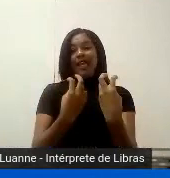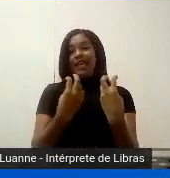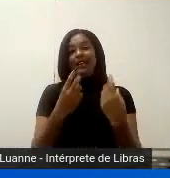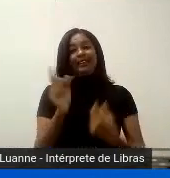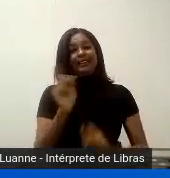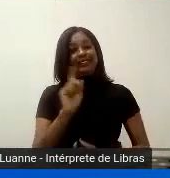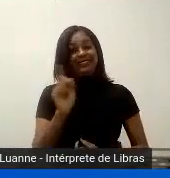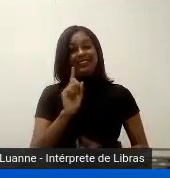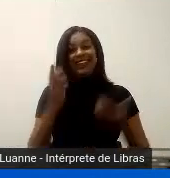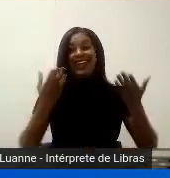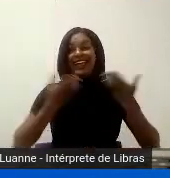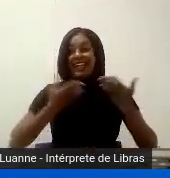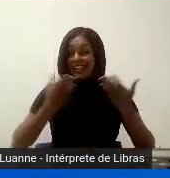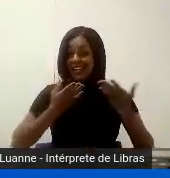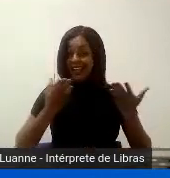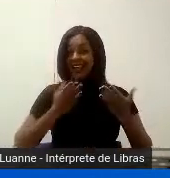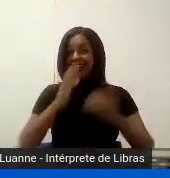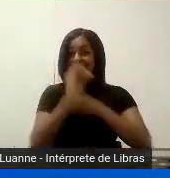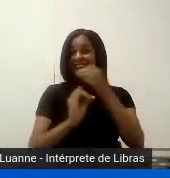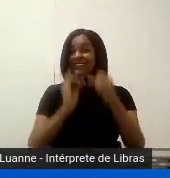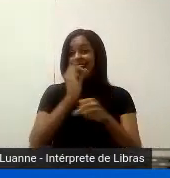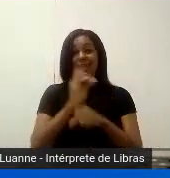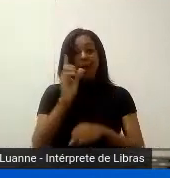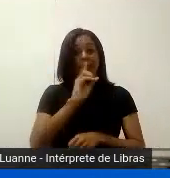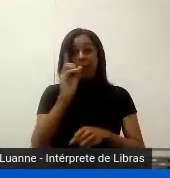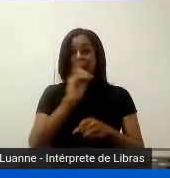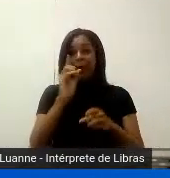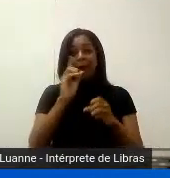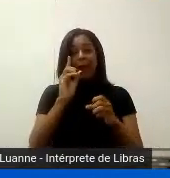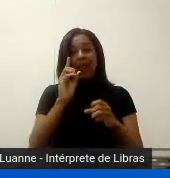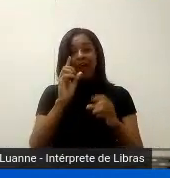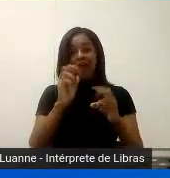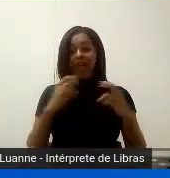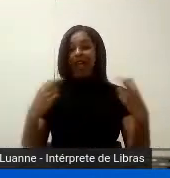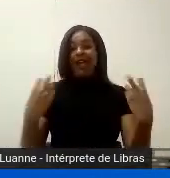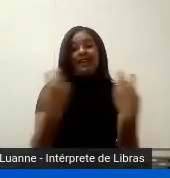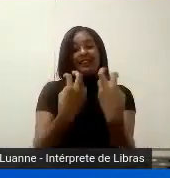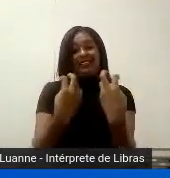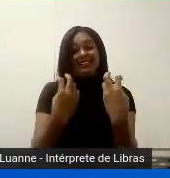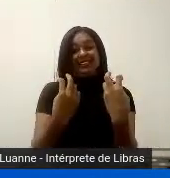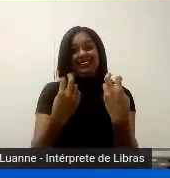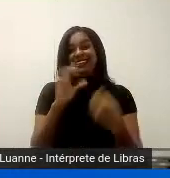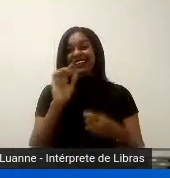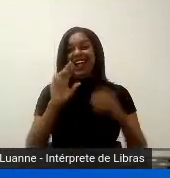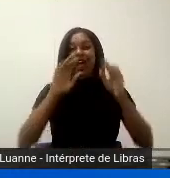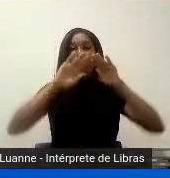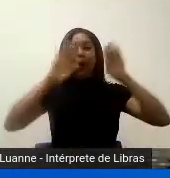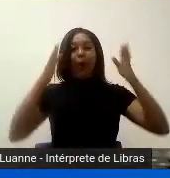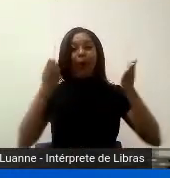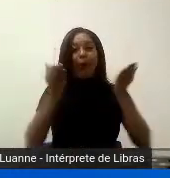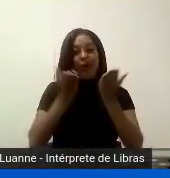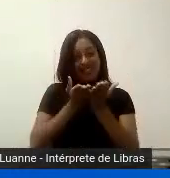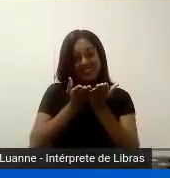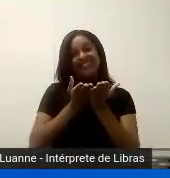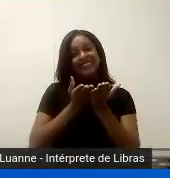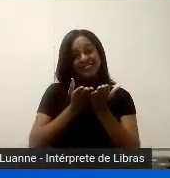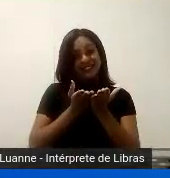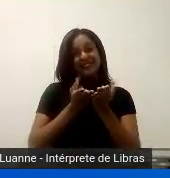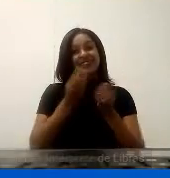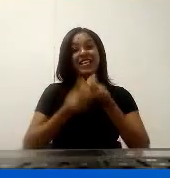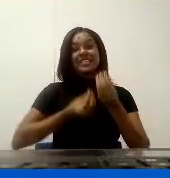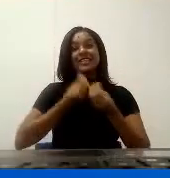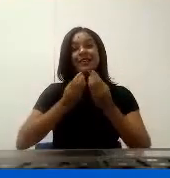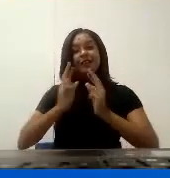remotamente também não arredonda geralmente né todas as telas Aqui ainda são quadrados mas essa essa forma de relação com a tecnologia